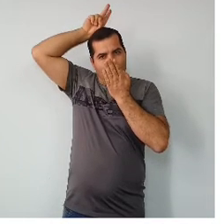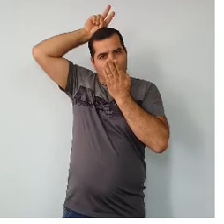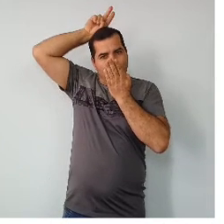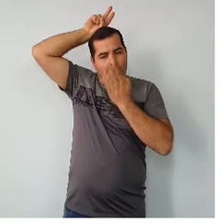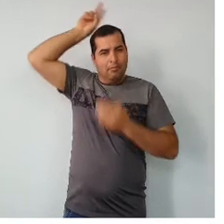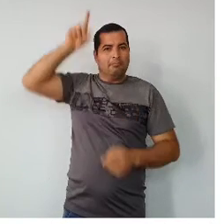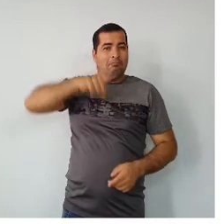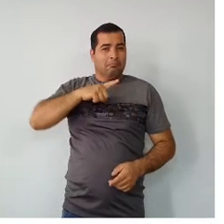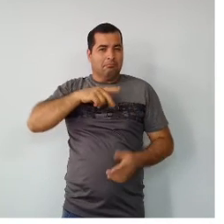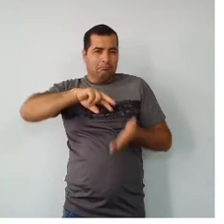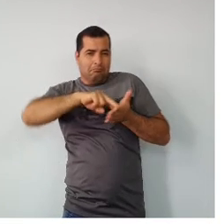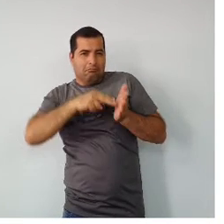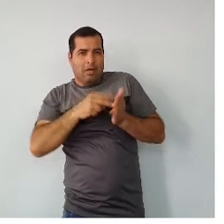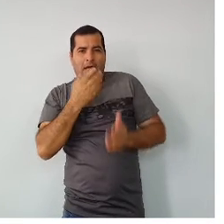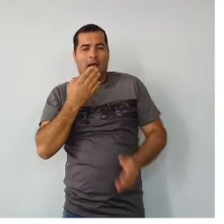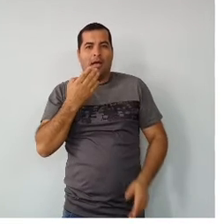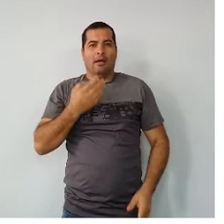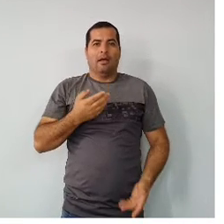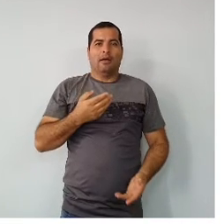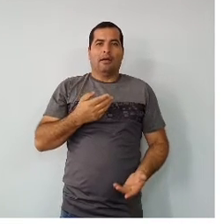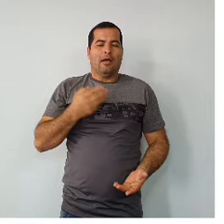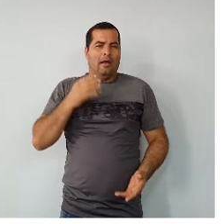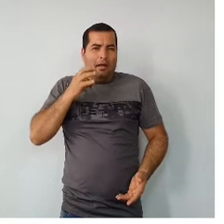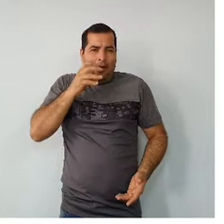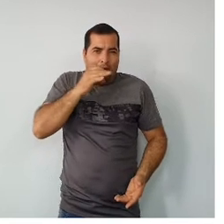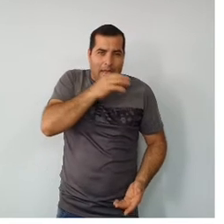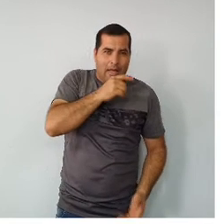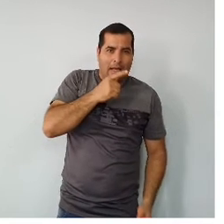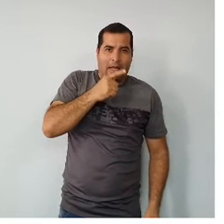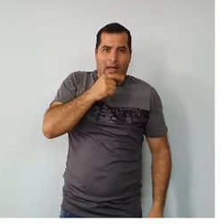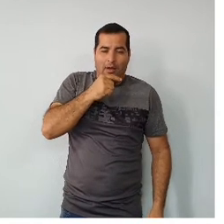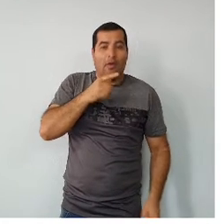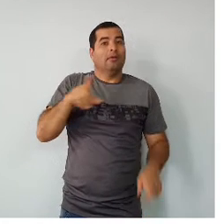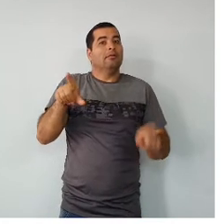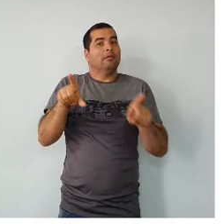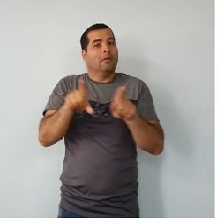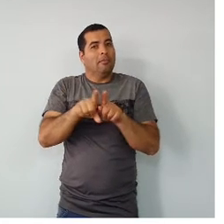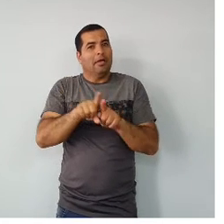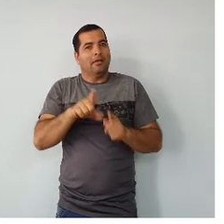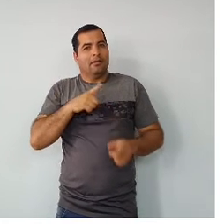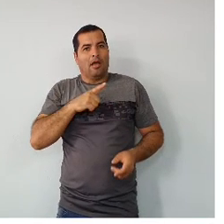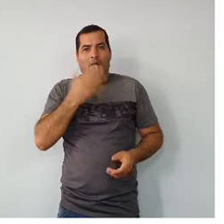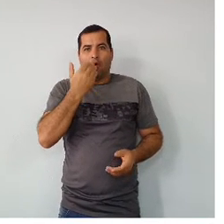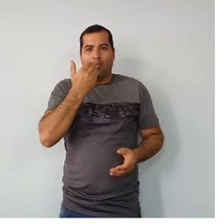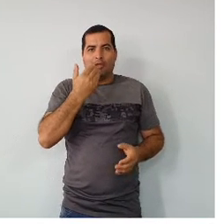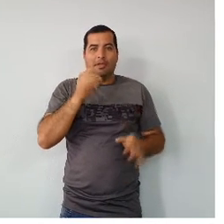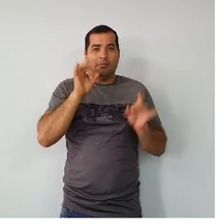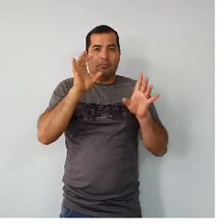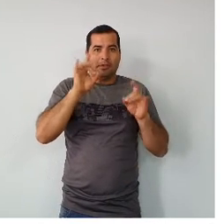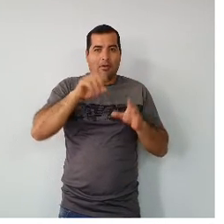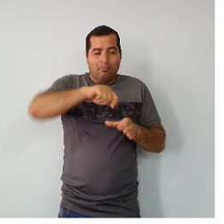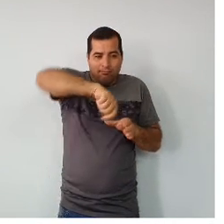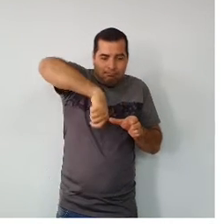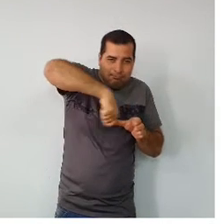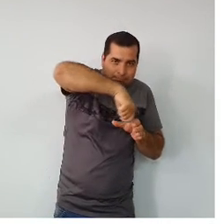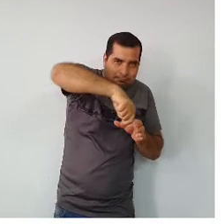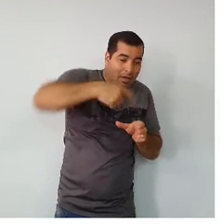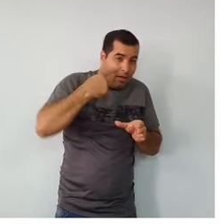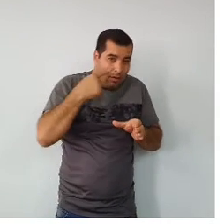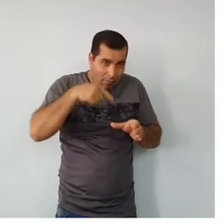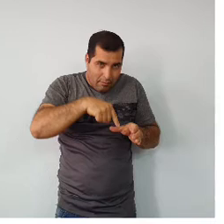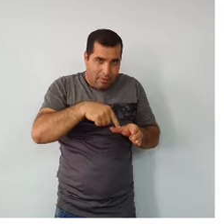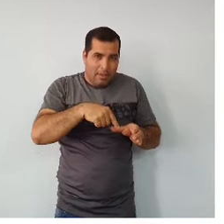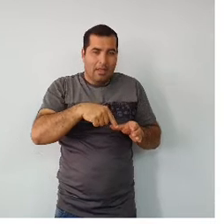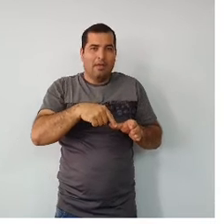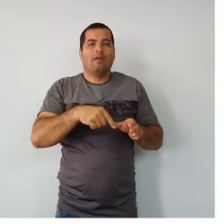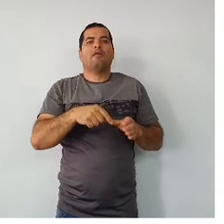água quente. E baseado nesse nome, existia também um pirão, esse pirão aqui, ó.